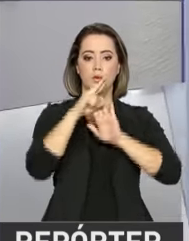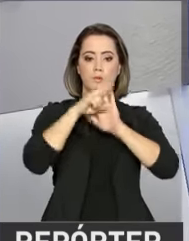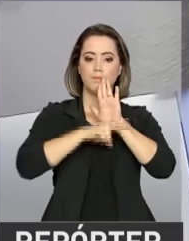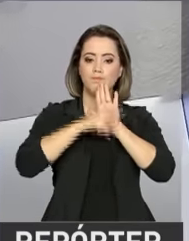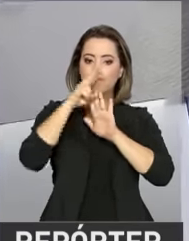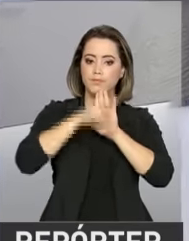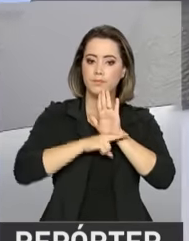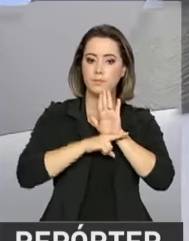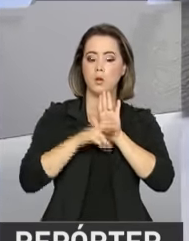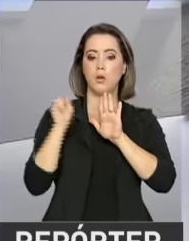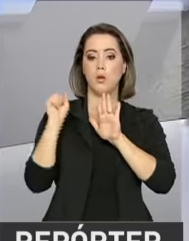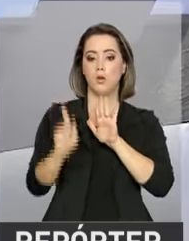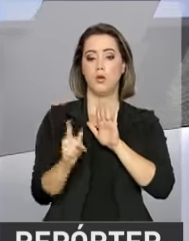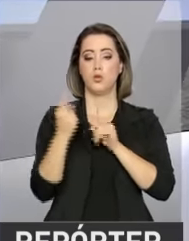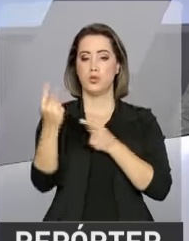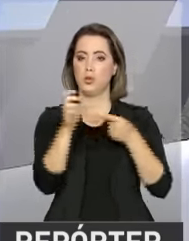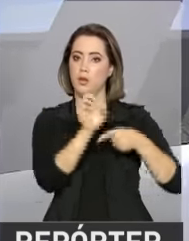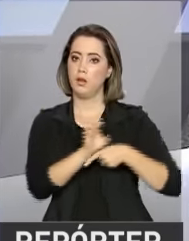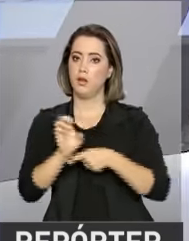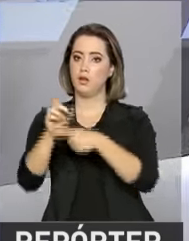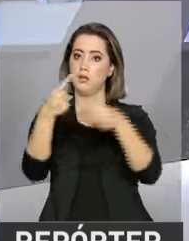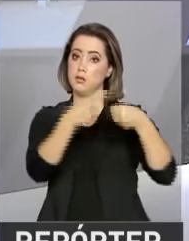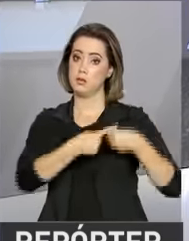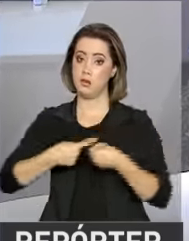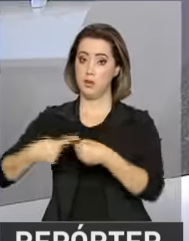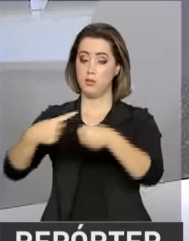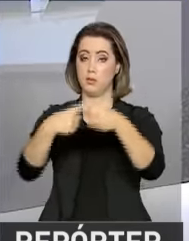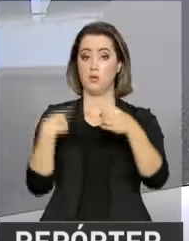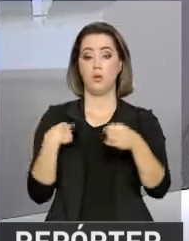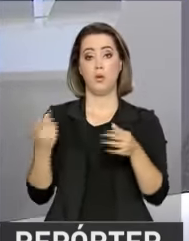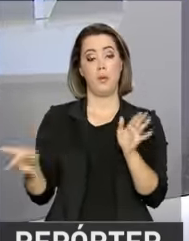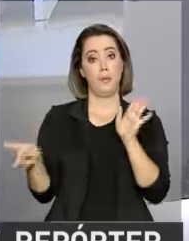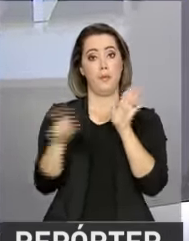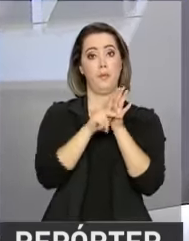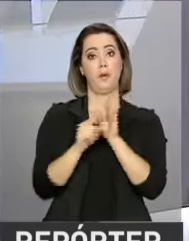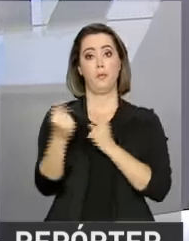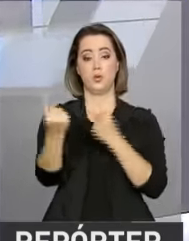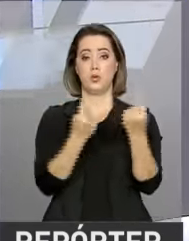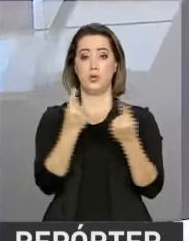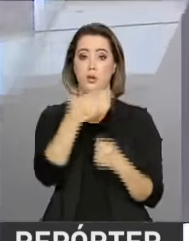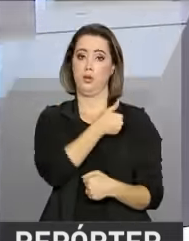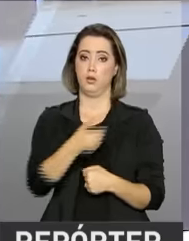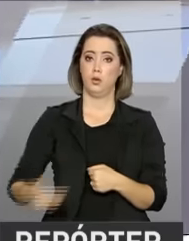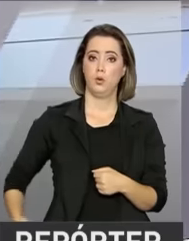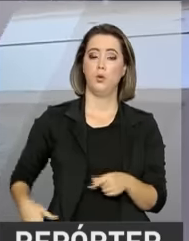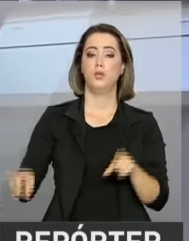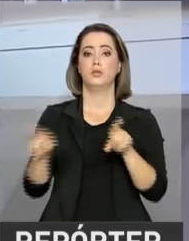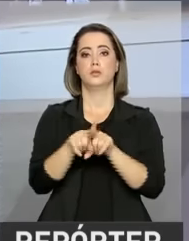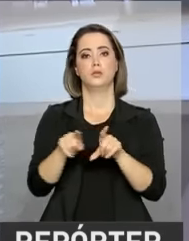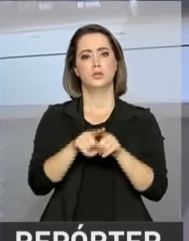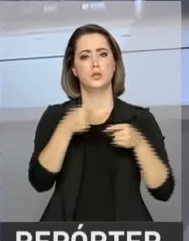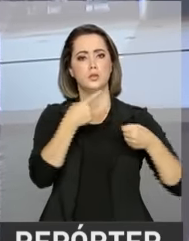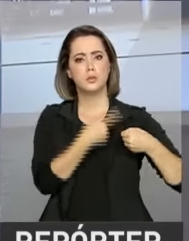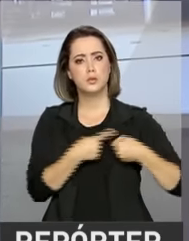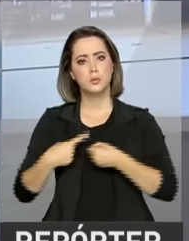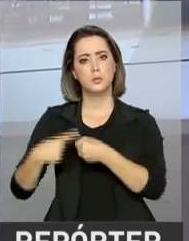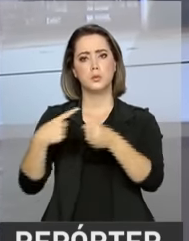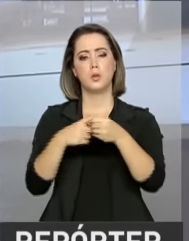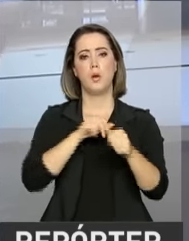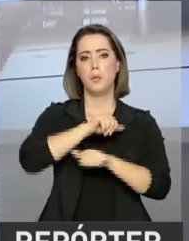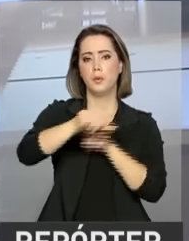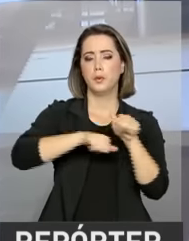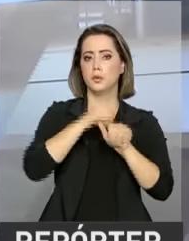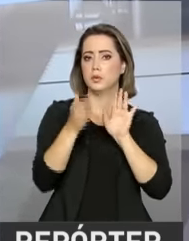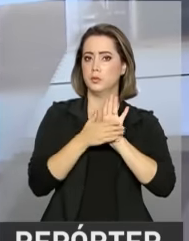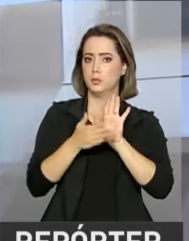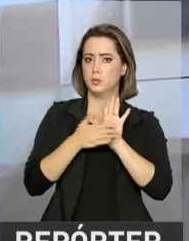previdências estaduais e municipais vão ficar a vai ficar a cargo dos governos dos Estados e dos prefeitos a mudança proposta